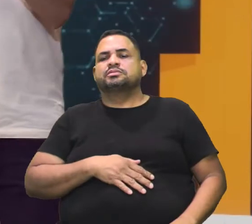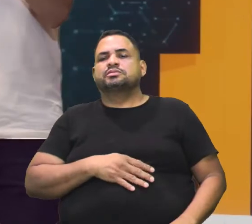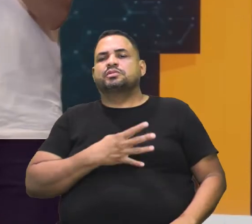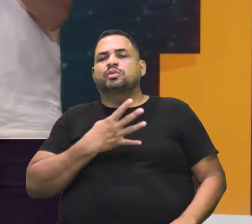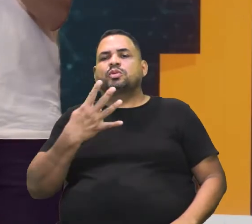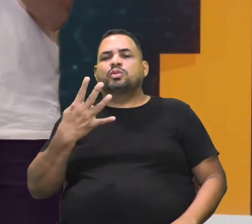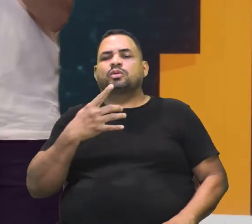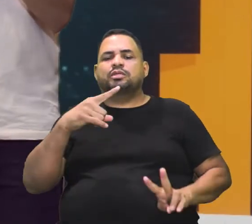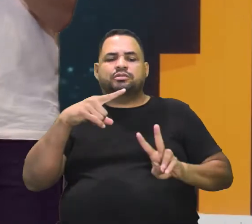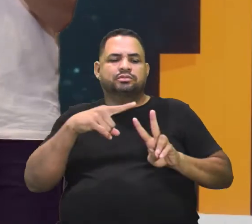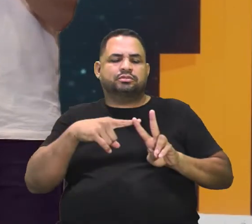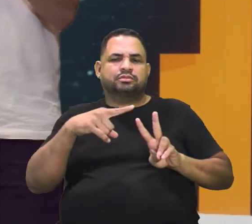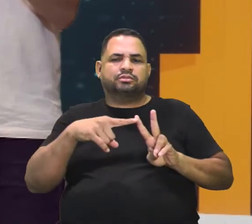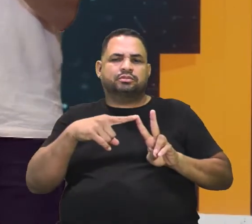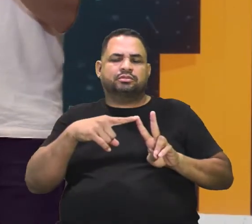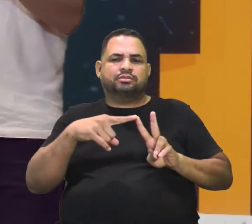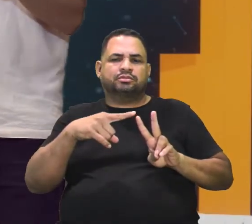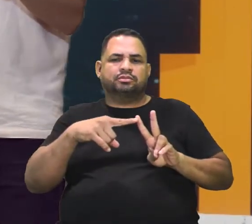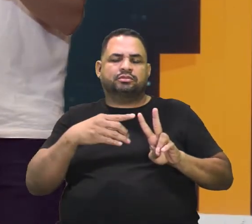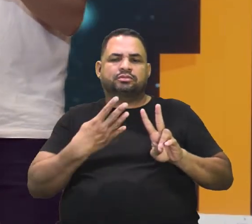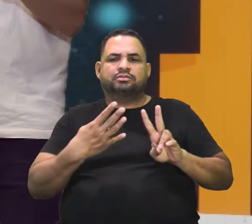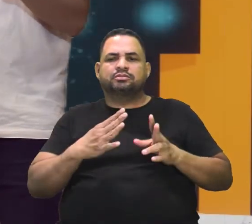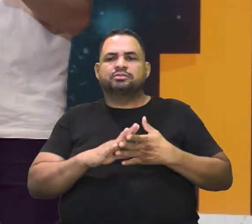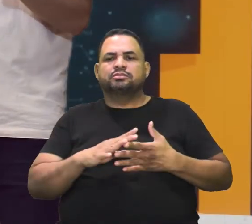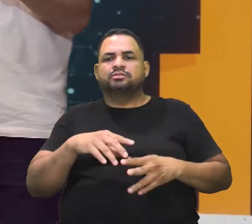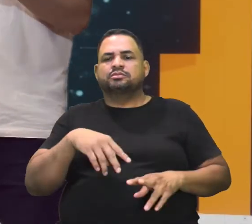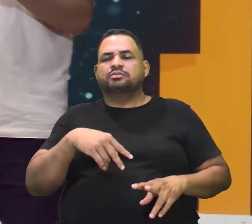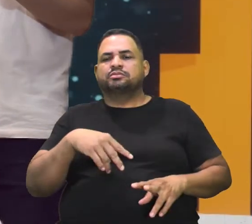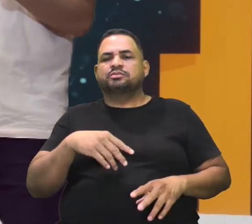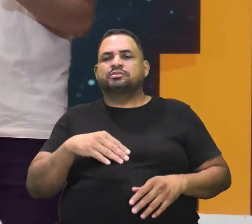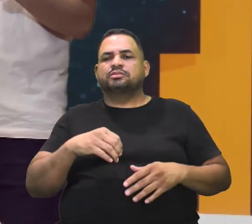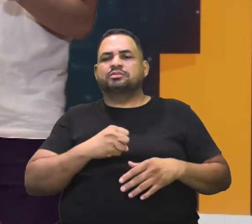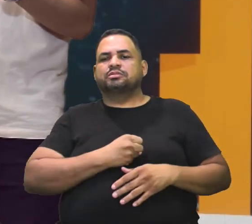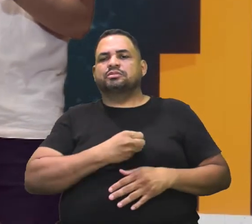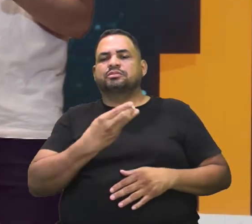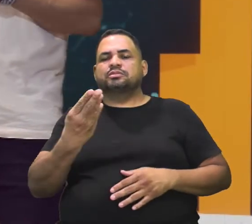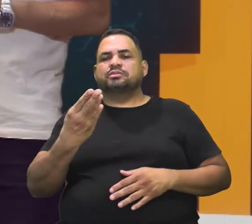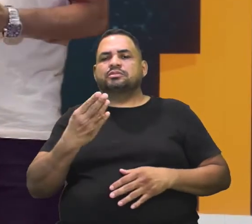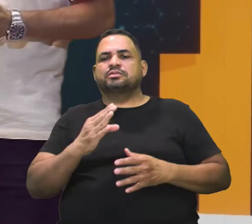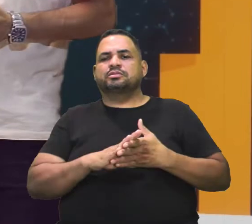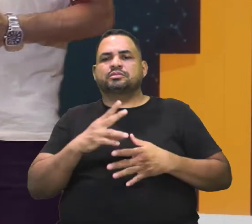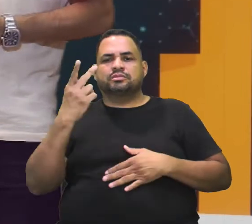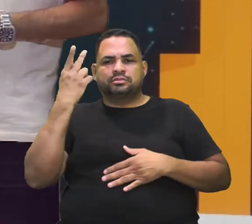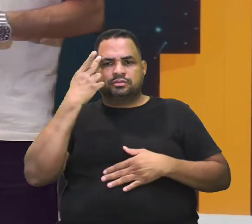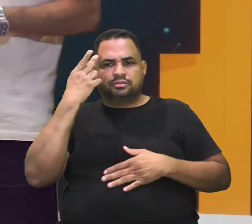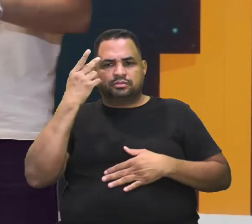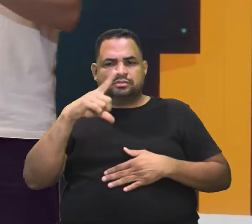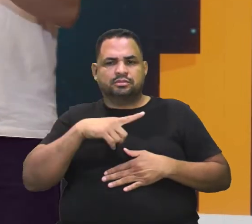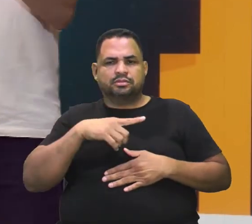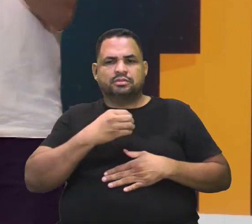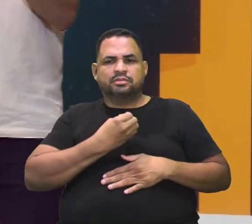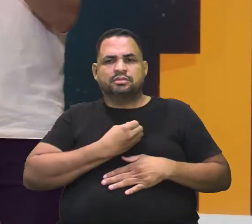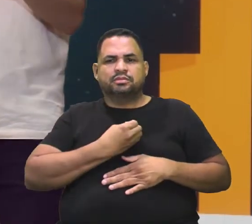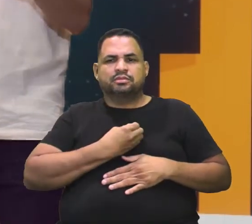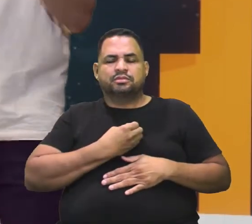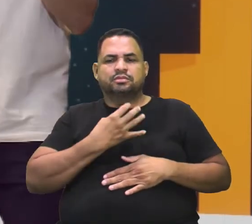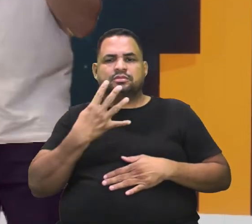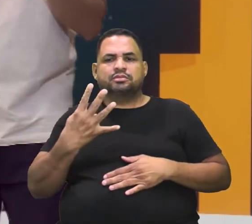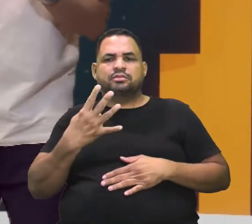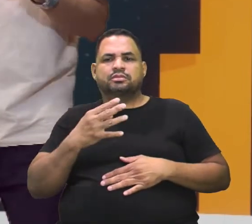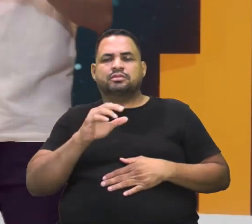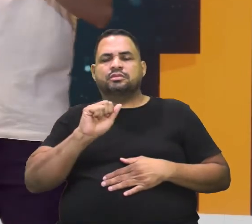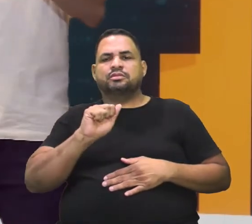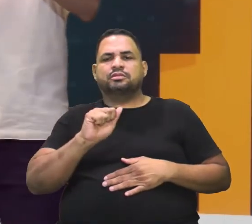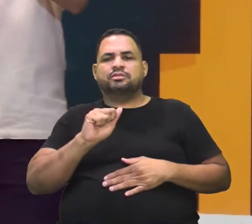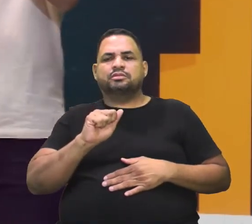tem 4 raízes. Aí fala assim lá embaixo, quantas raízes naturais tem esse número? Você achou 4. Na